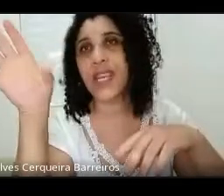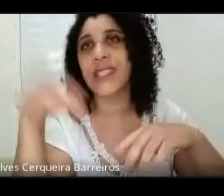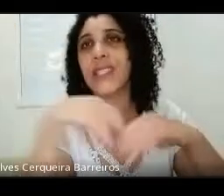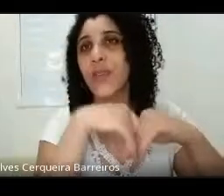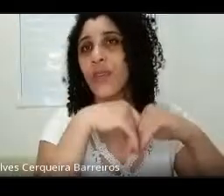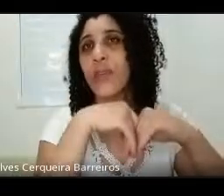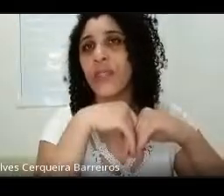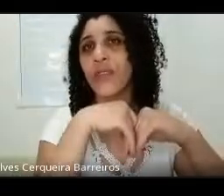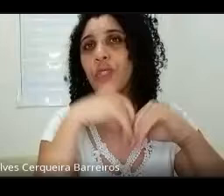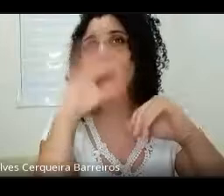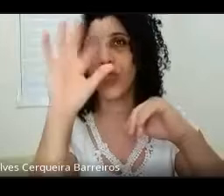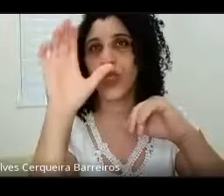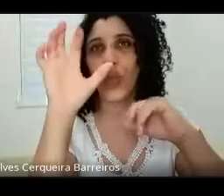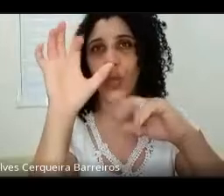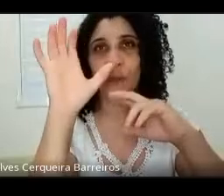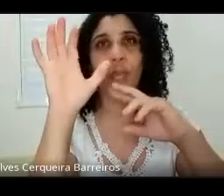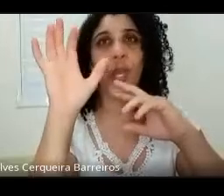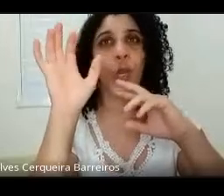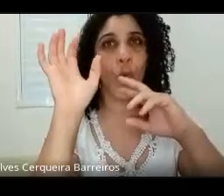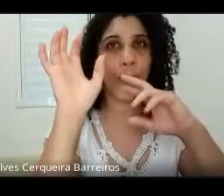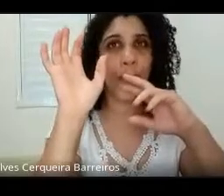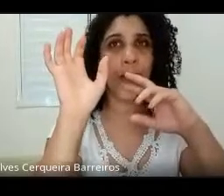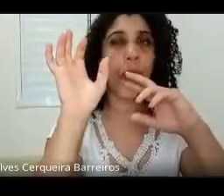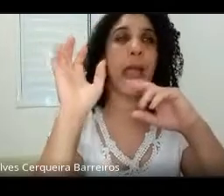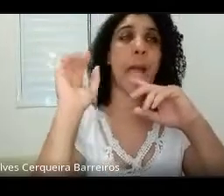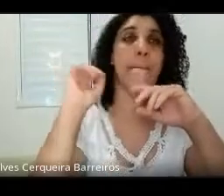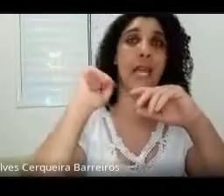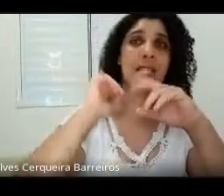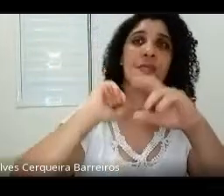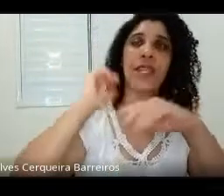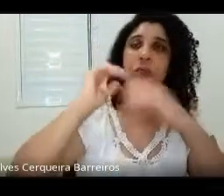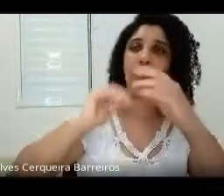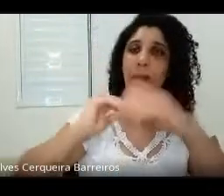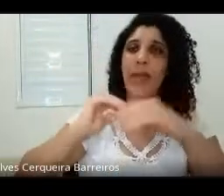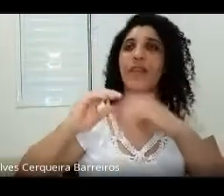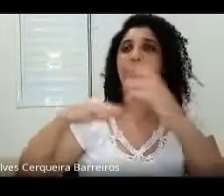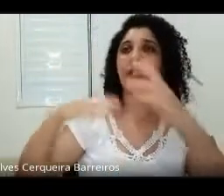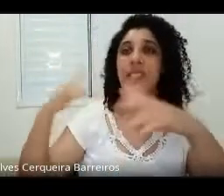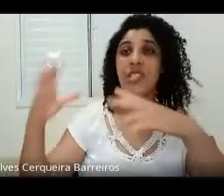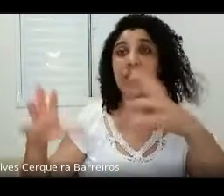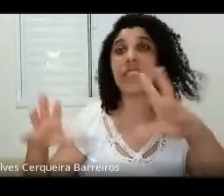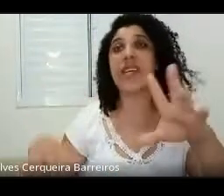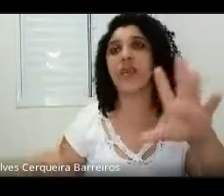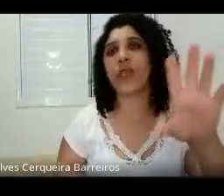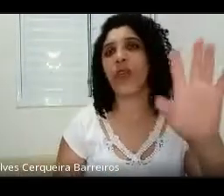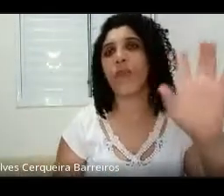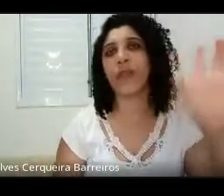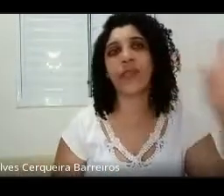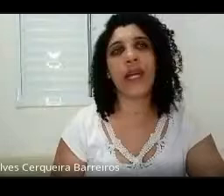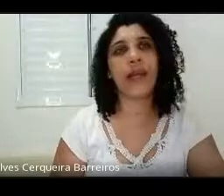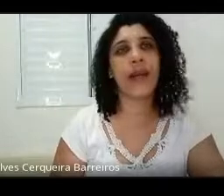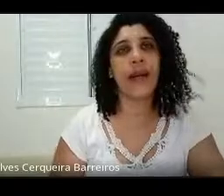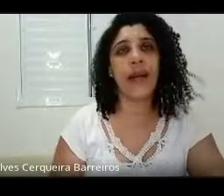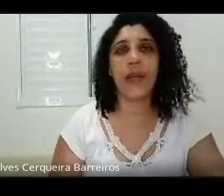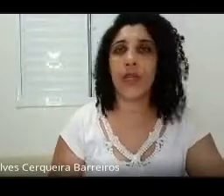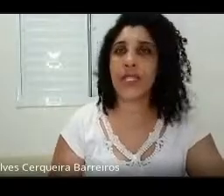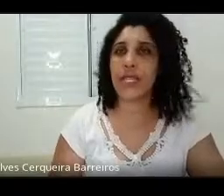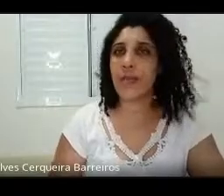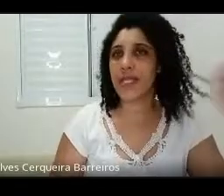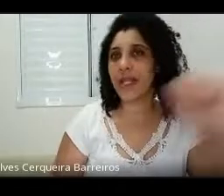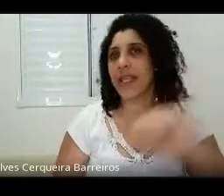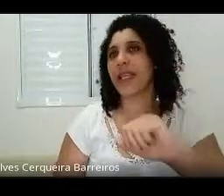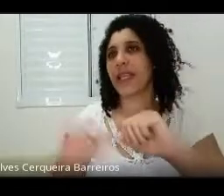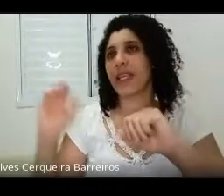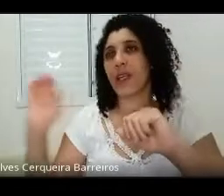línguas de sinais em que o alfabeto é feito somente com uma mão. Mesmo sendo o alfabeto, vai ter essa distinção entre o alfabeto da língua de